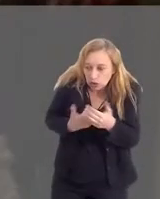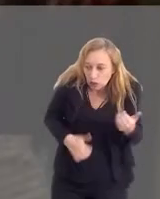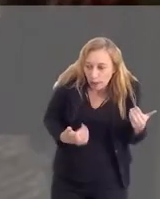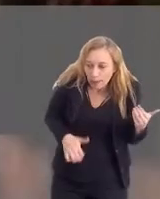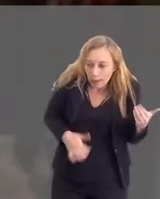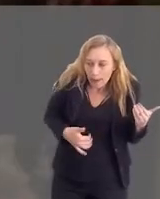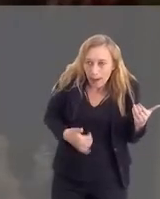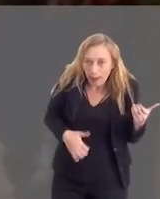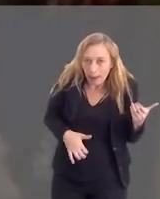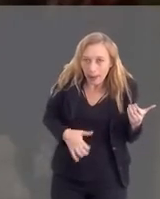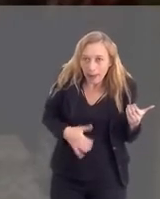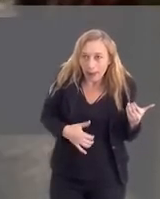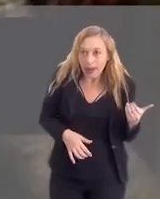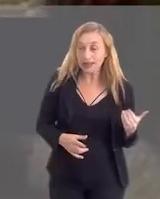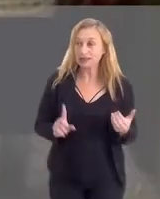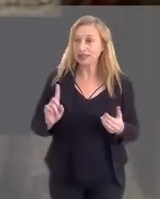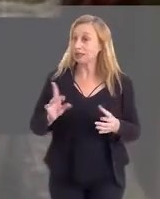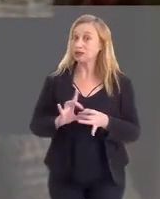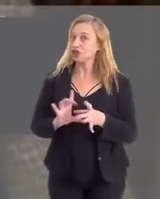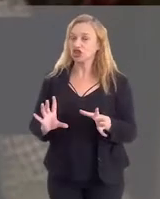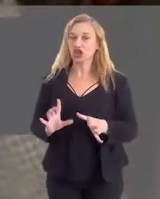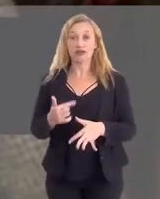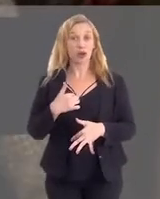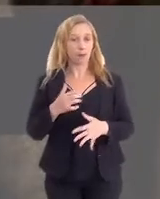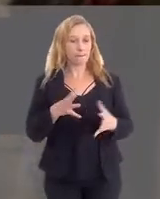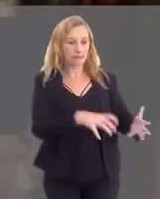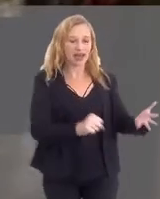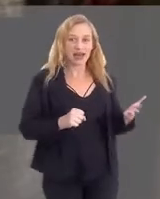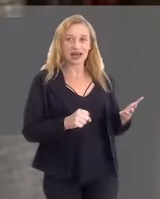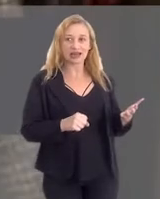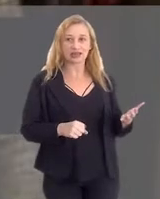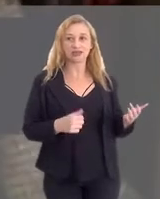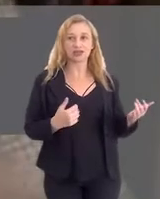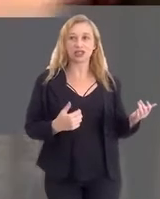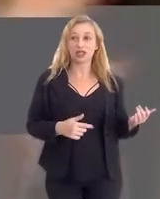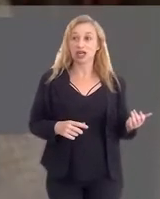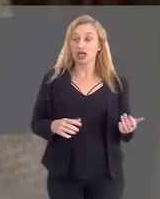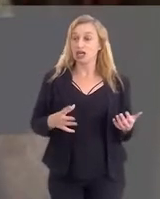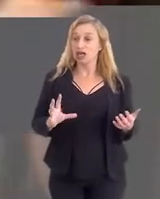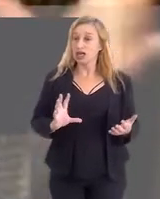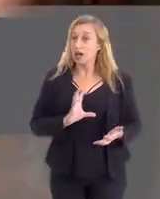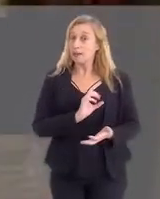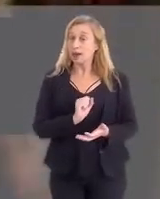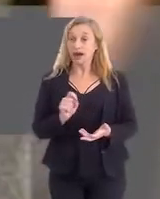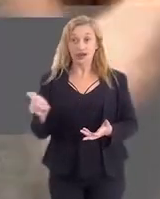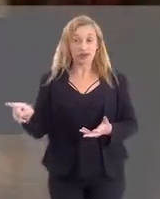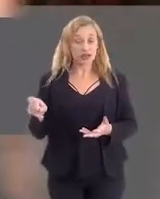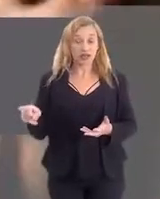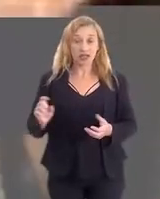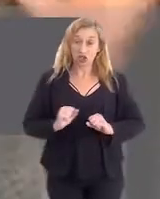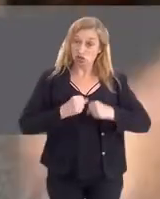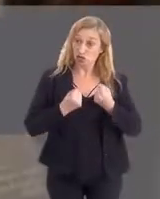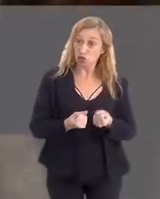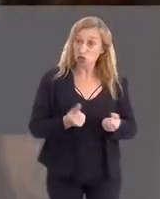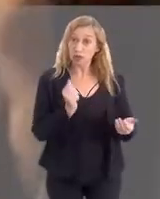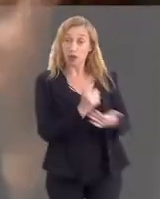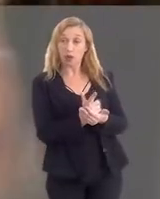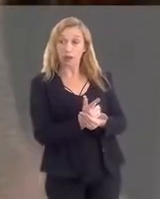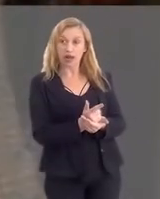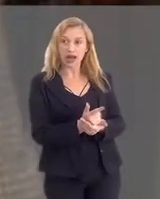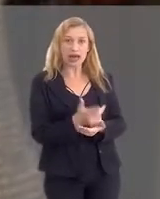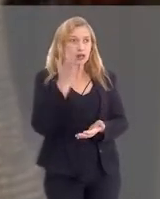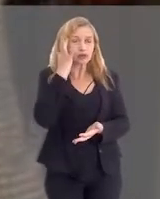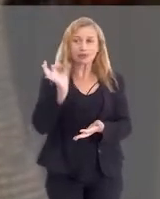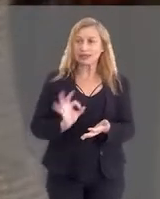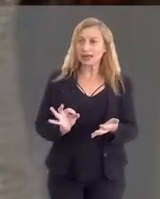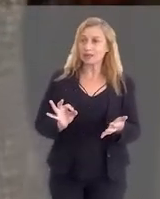tocando escondido, porque eu não podia mexer, né? Tipo, não era permitido para mim ali, porque já era um baixo que ele tinha comprado com muito esforço